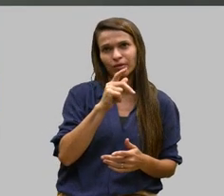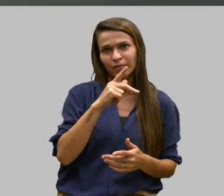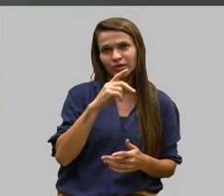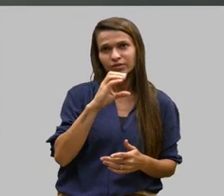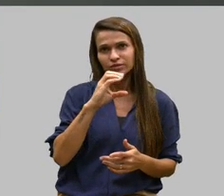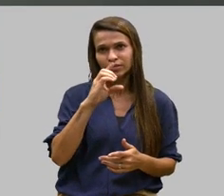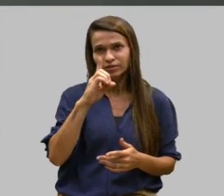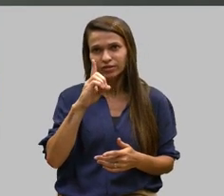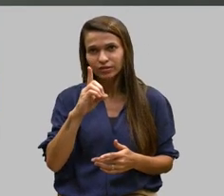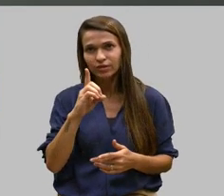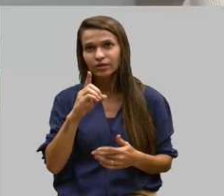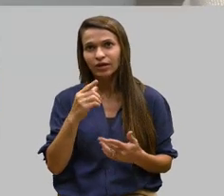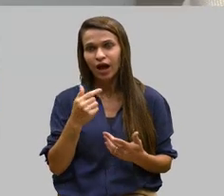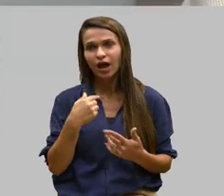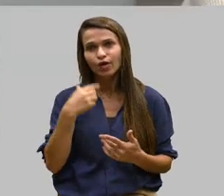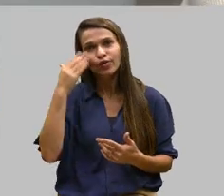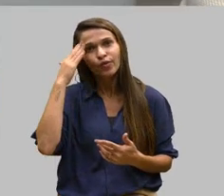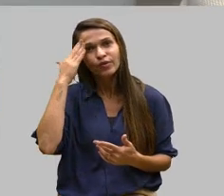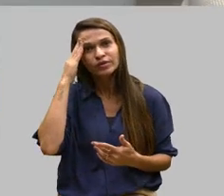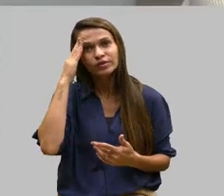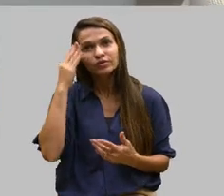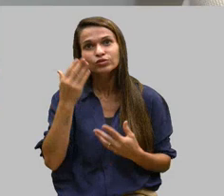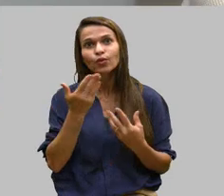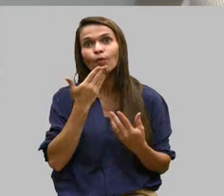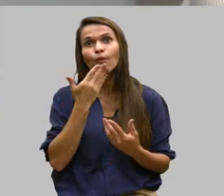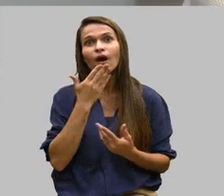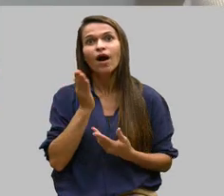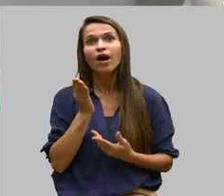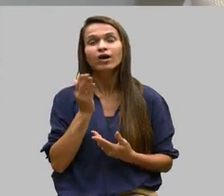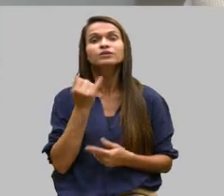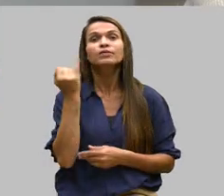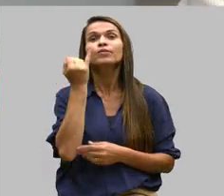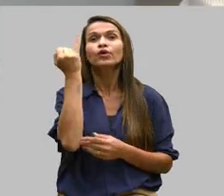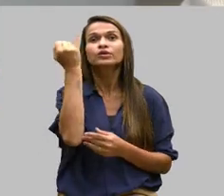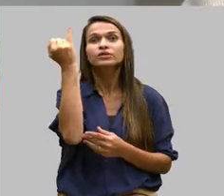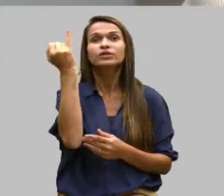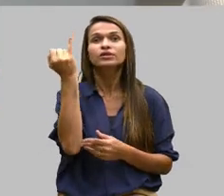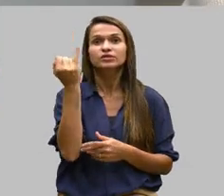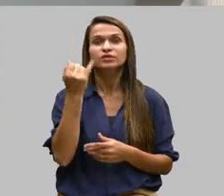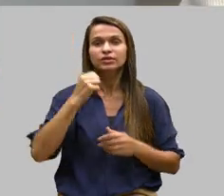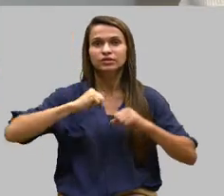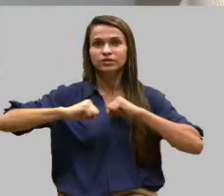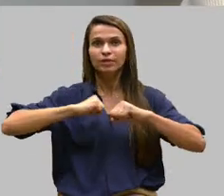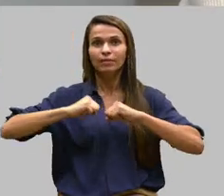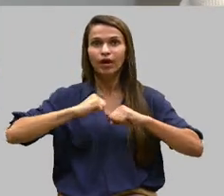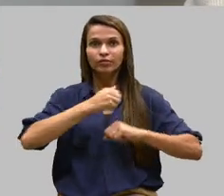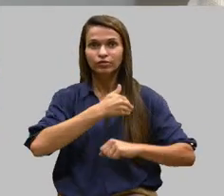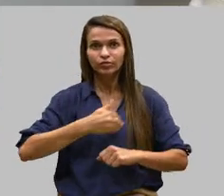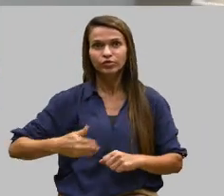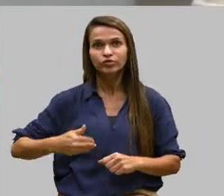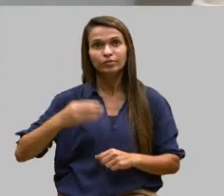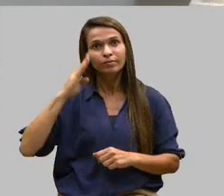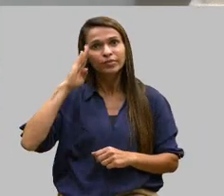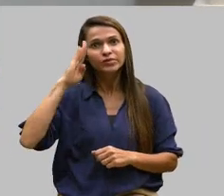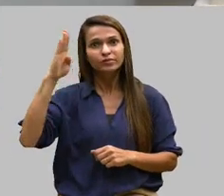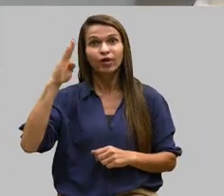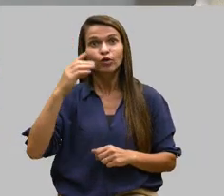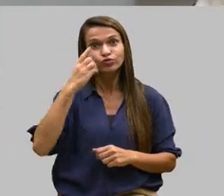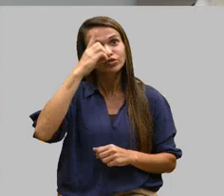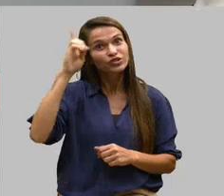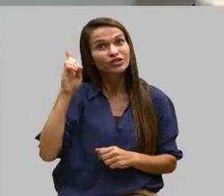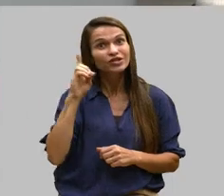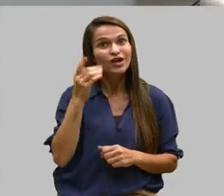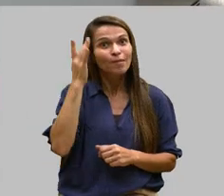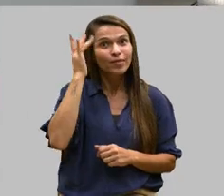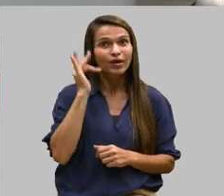a minha eu entendo perfeitamente Quais são qual é a importância desses debates públicos e principalmente o dia de amanhã na